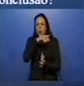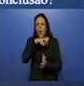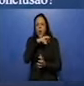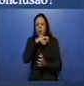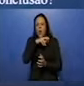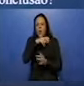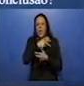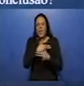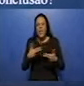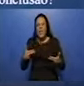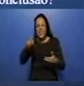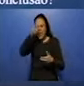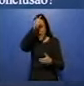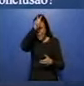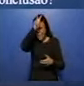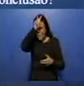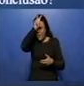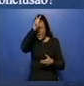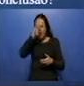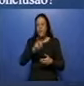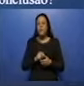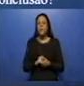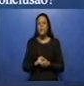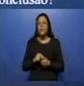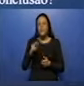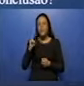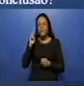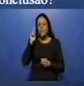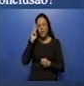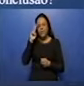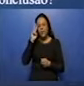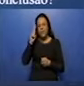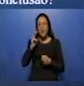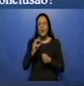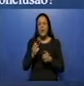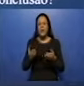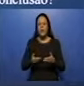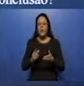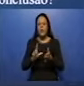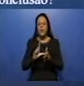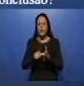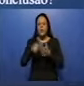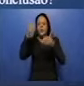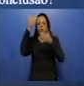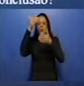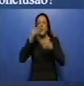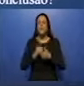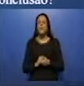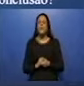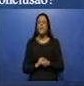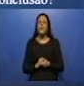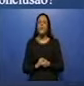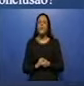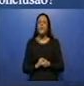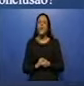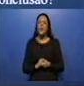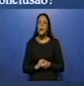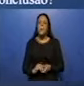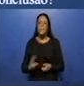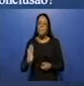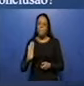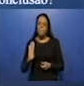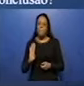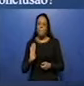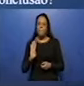Quem não se lembra, vai poder se lembrar no próximo slide. Qual é o clima dessa subregião?